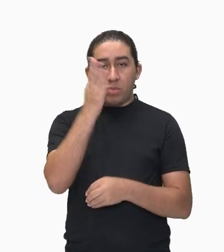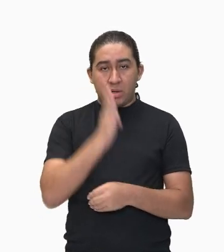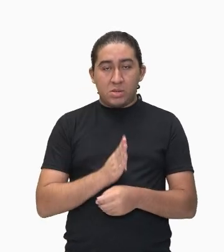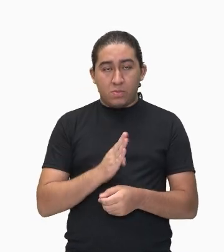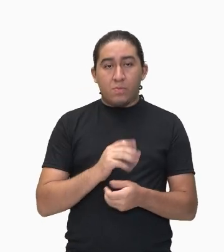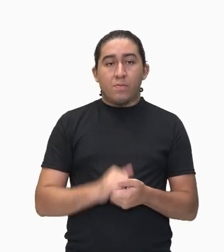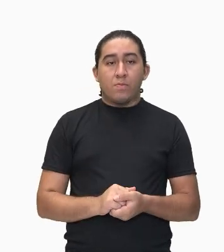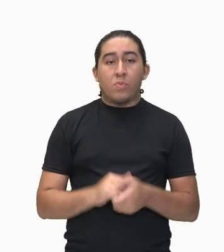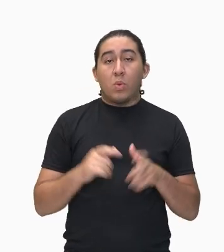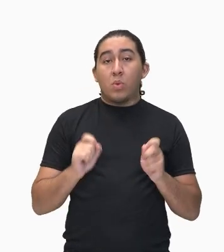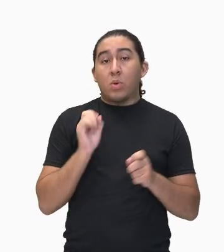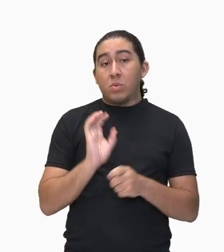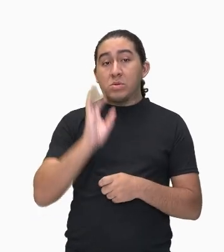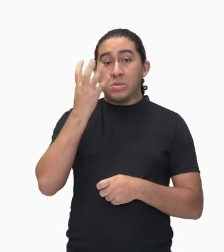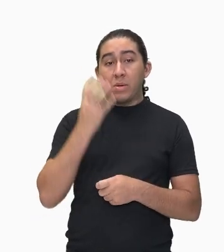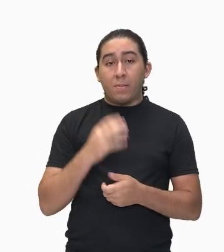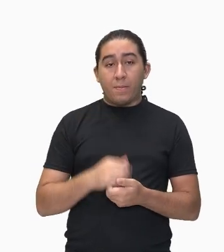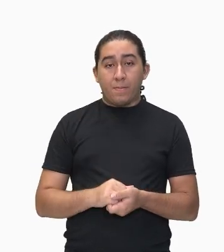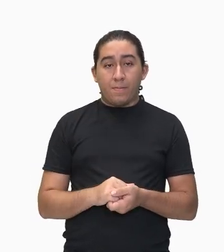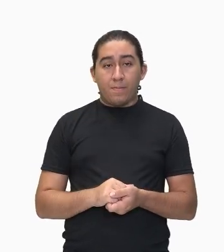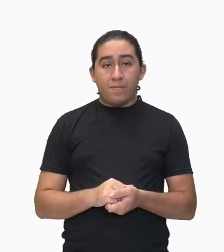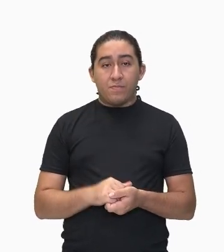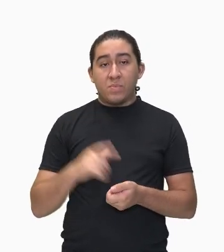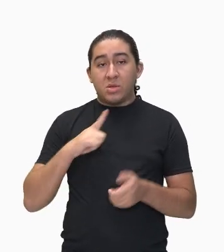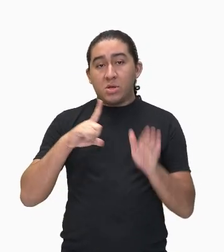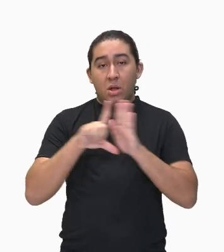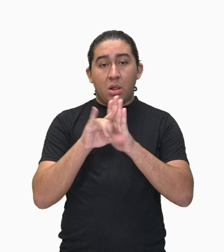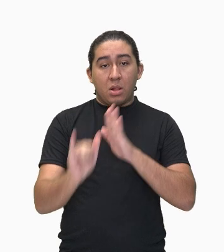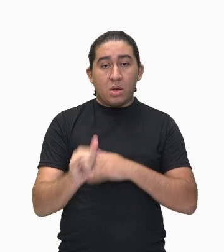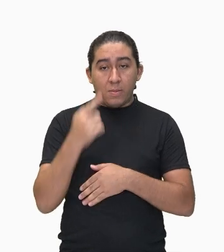acontecia nessa época no Brasil? A Lei Eusébio de